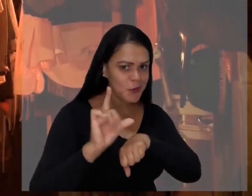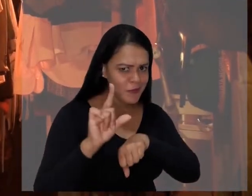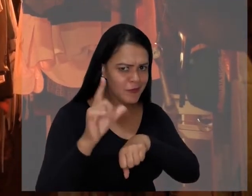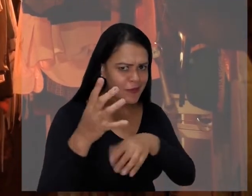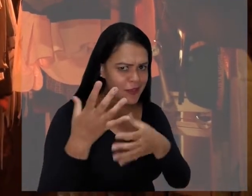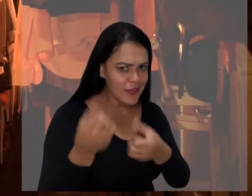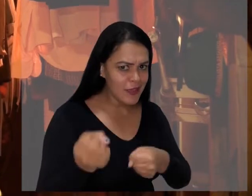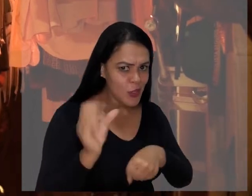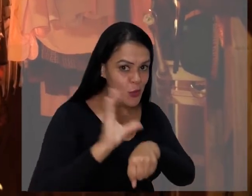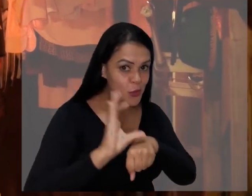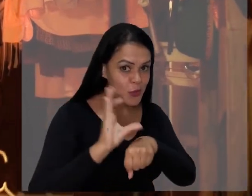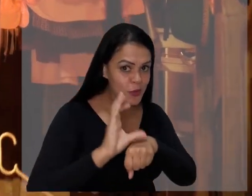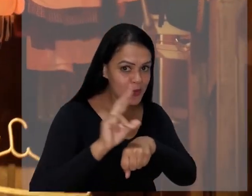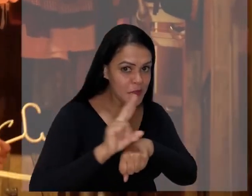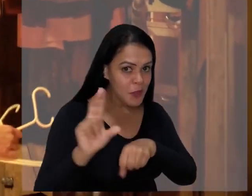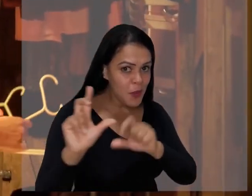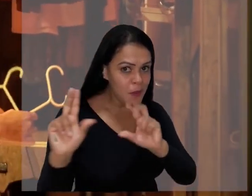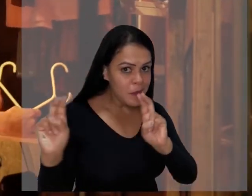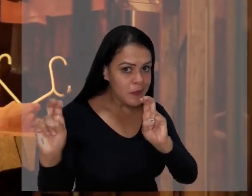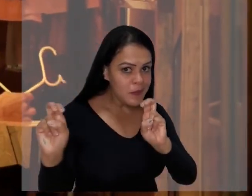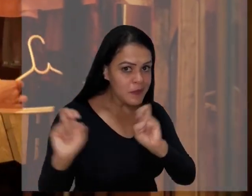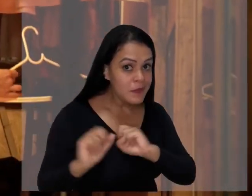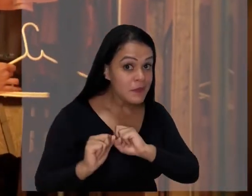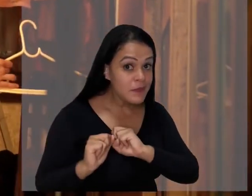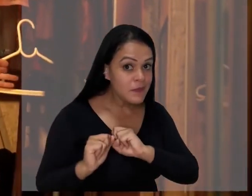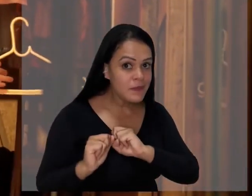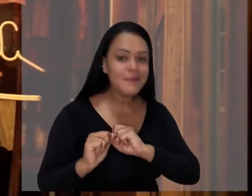Você compraria um curso com esse nome?